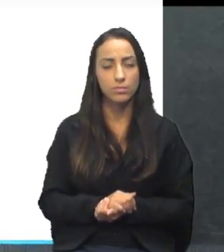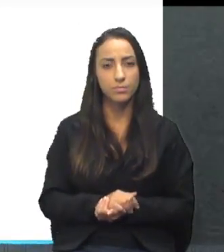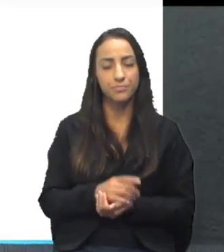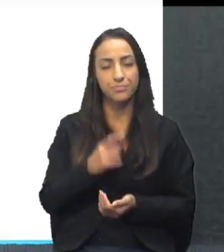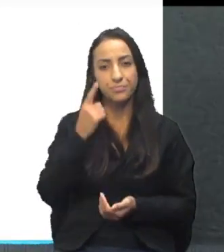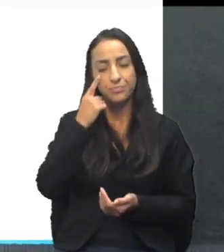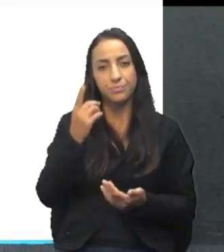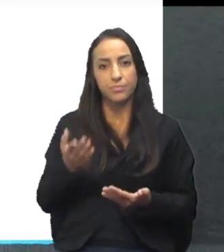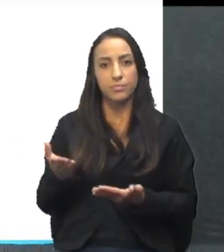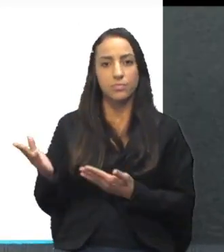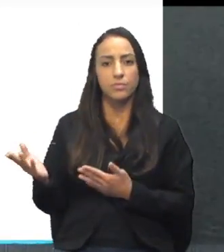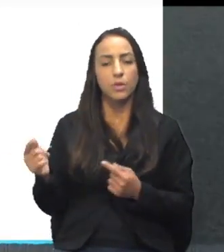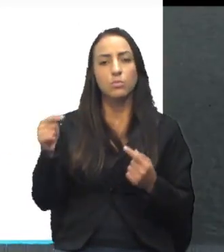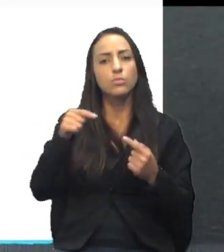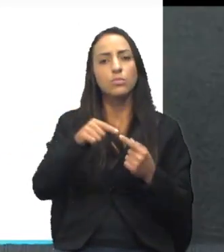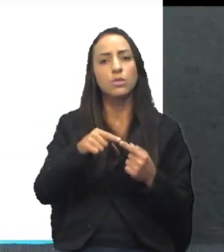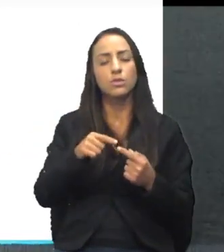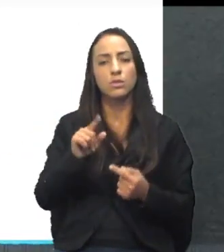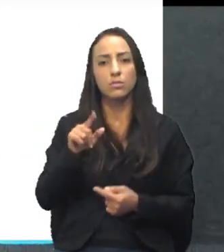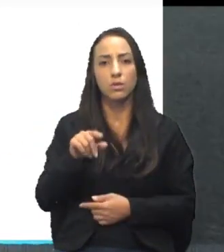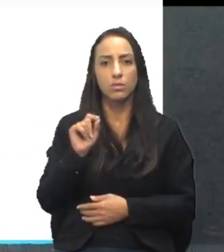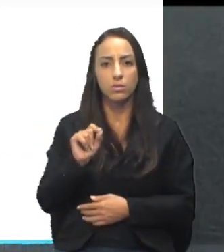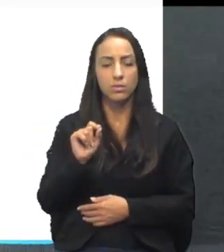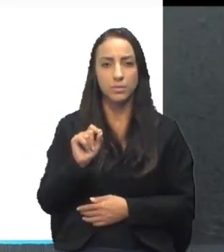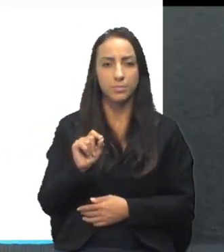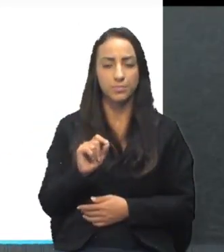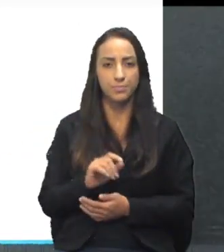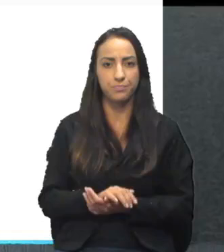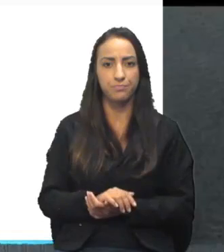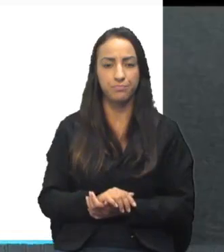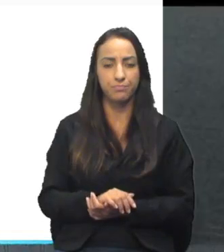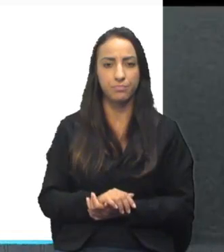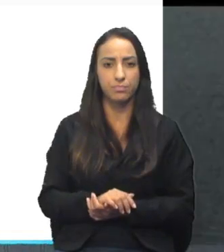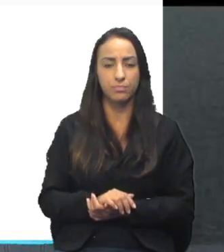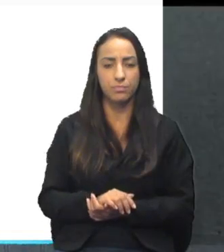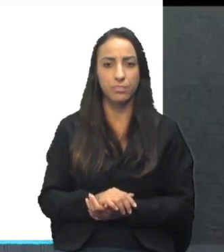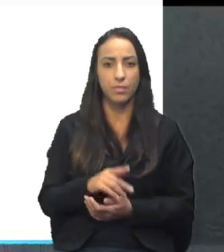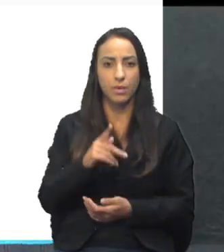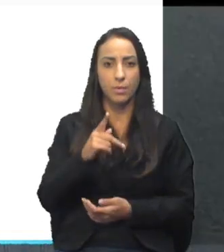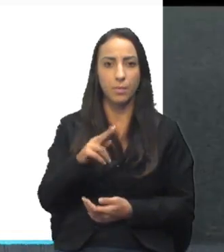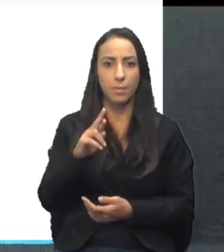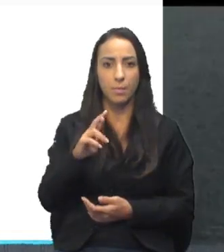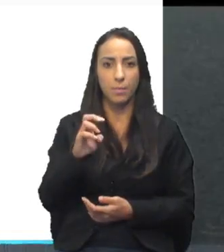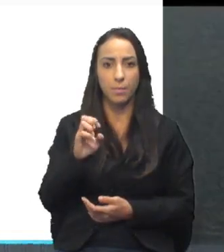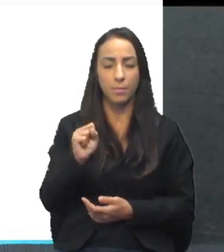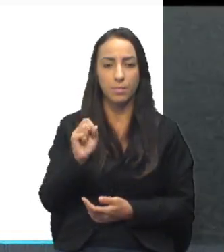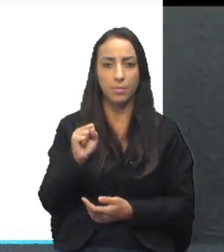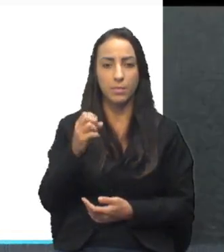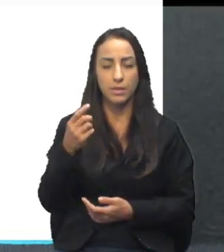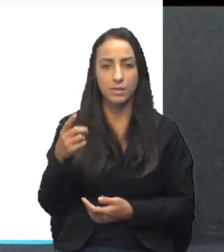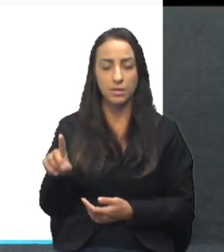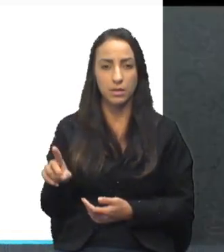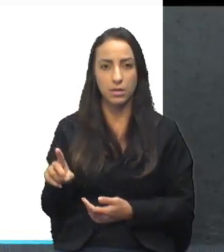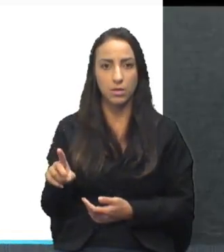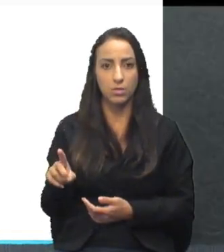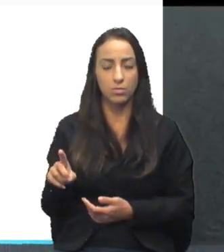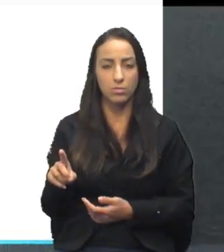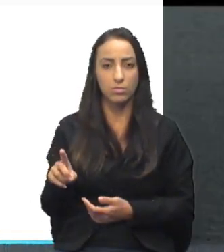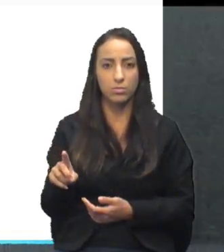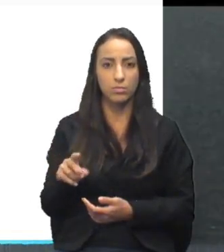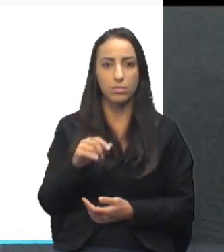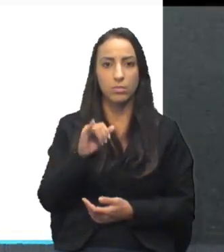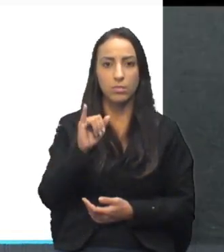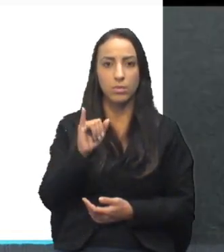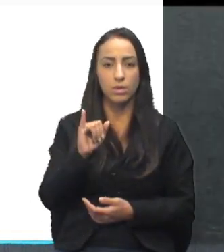tá? A finalidade é exercer pressão sobre determinado local, imobilizar